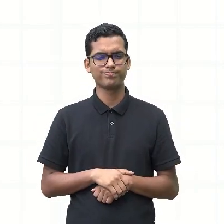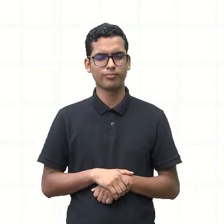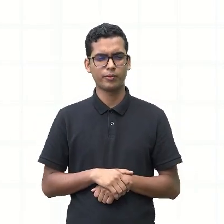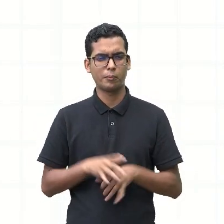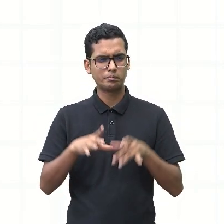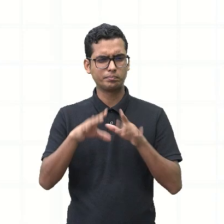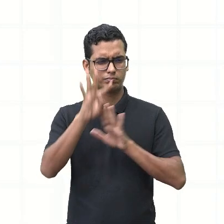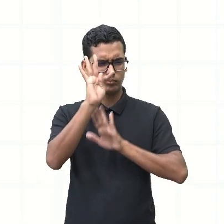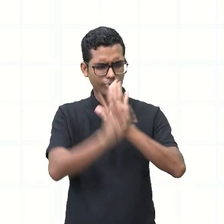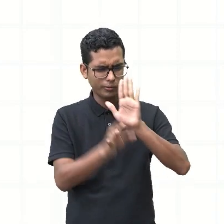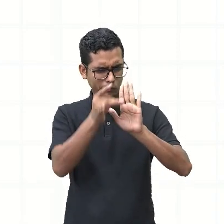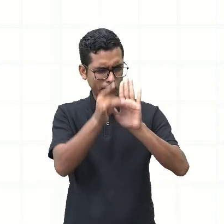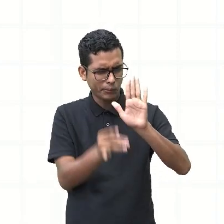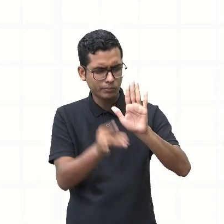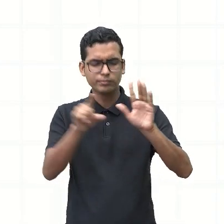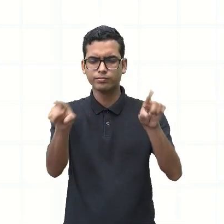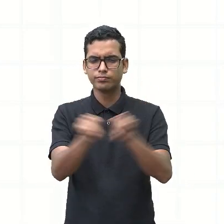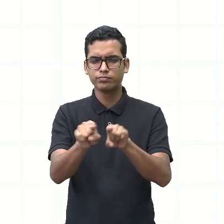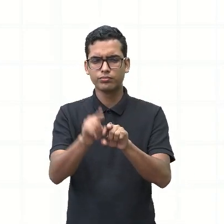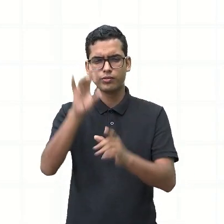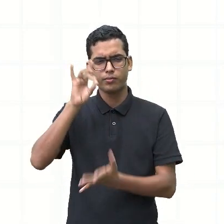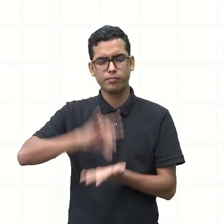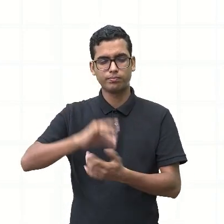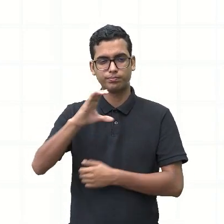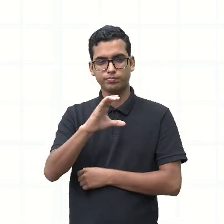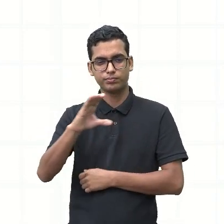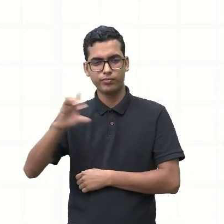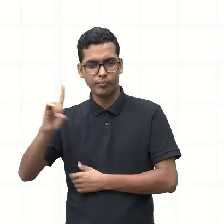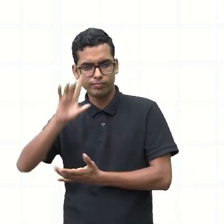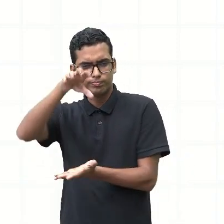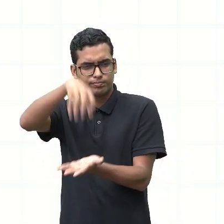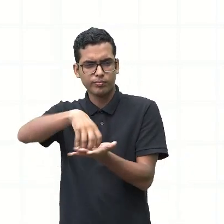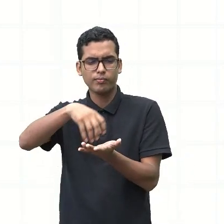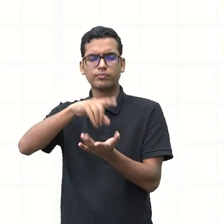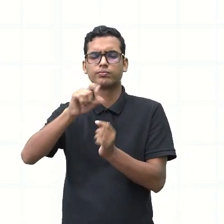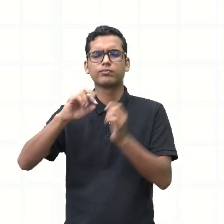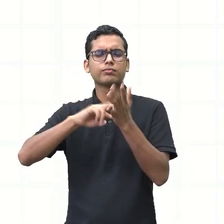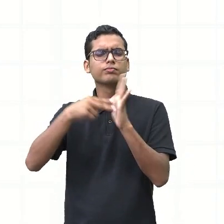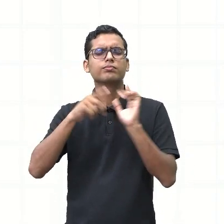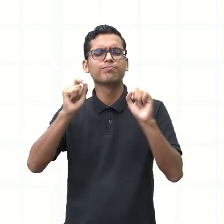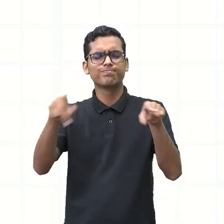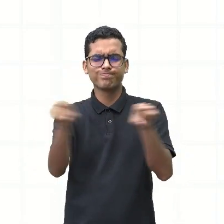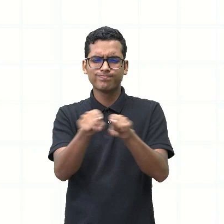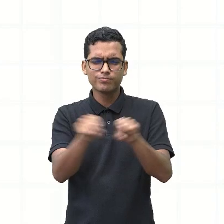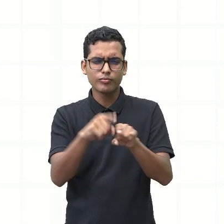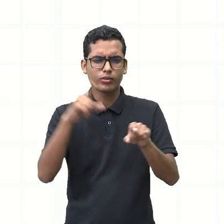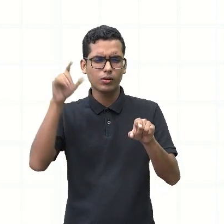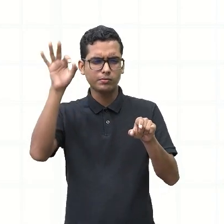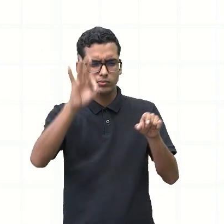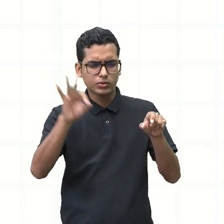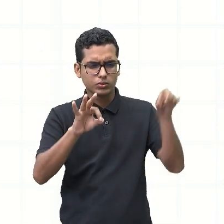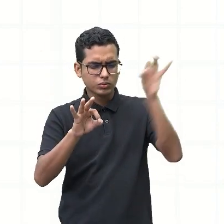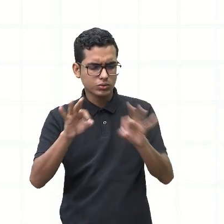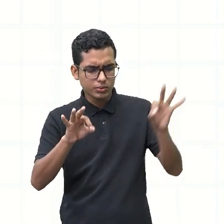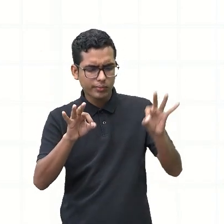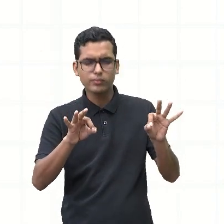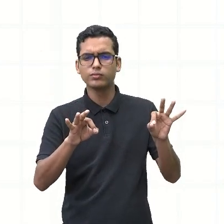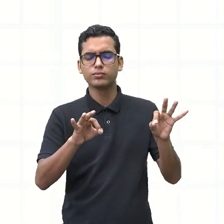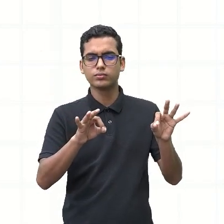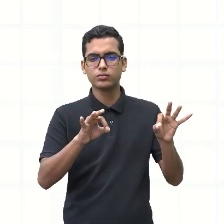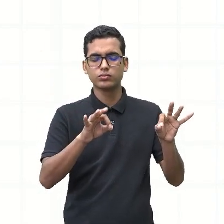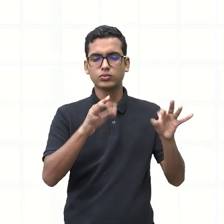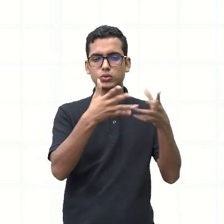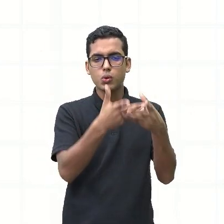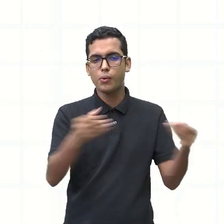assim mesmo. A CICD é o desaparecimento repentino e inexplicável de